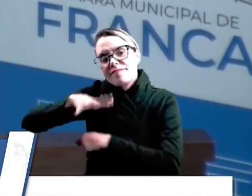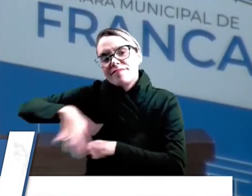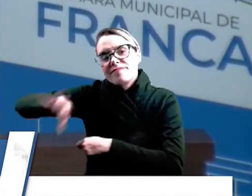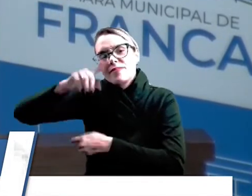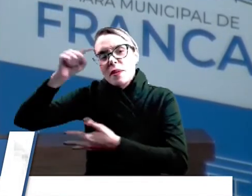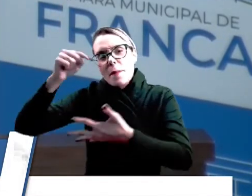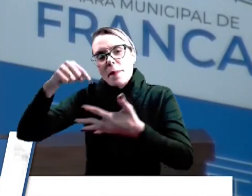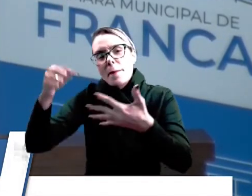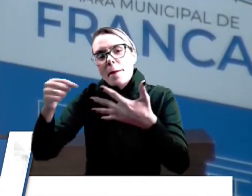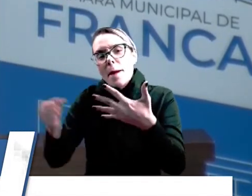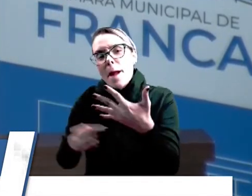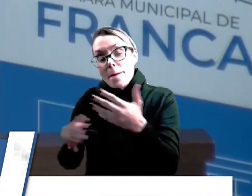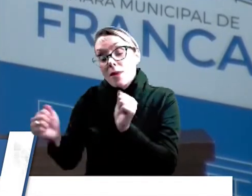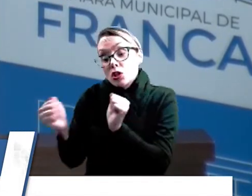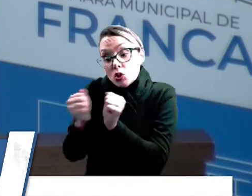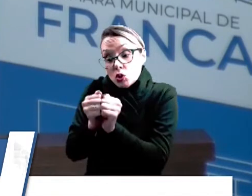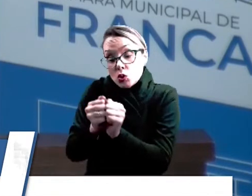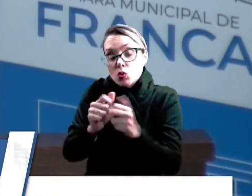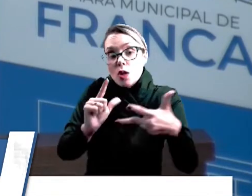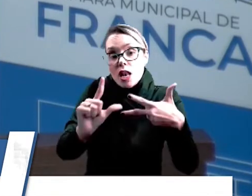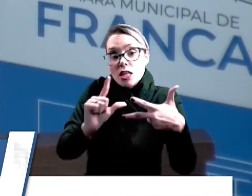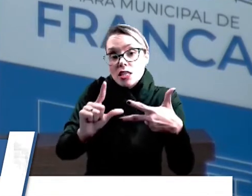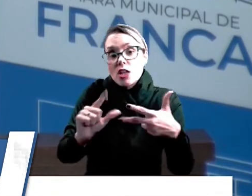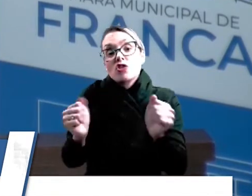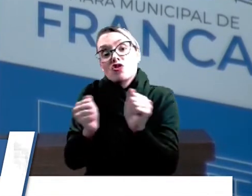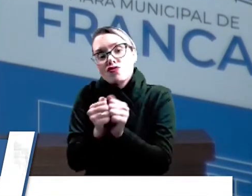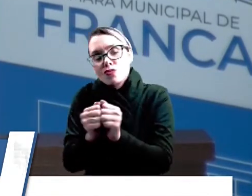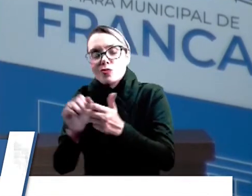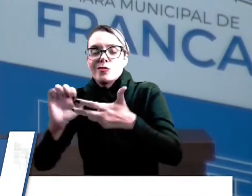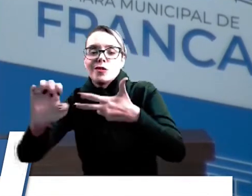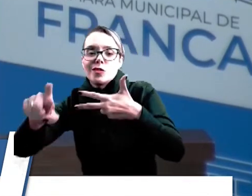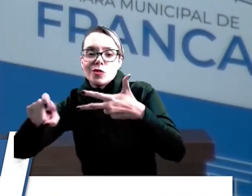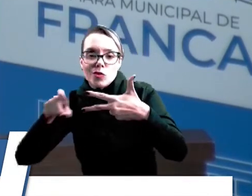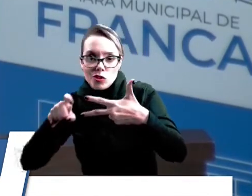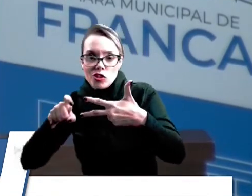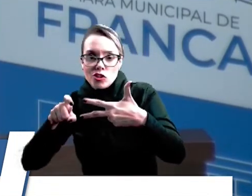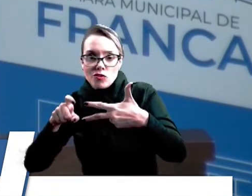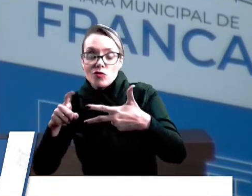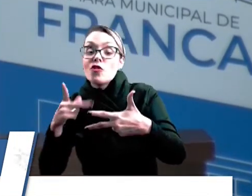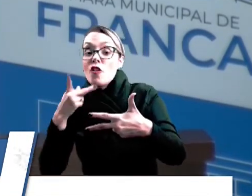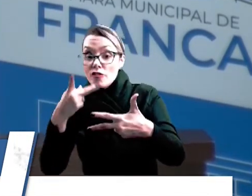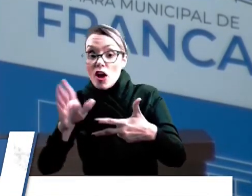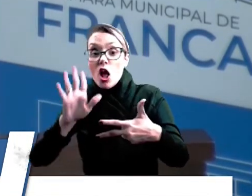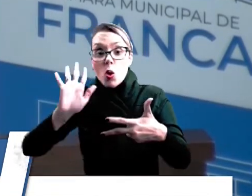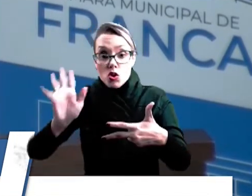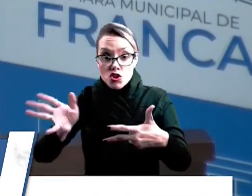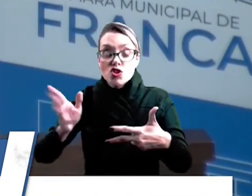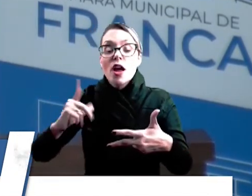Executivo e ao Legislativo. Eles declararam inconstitucional